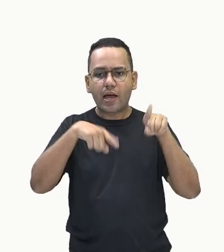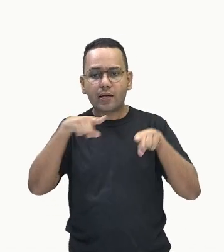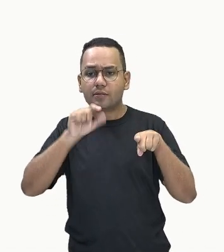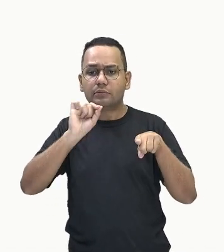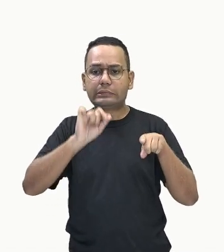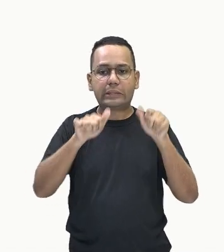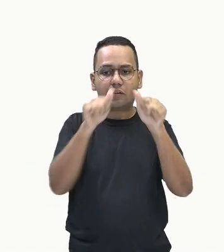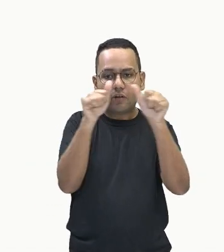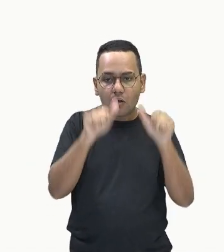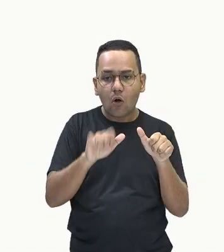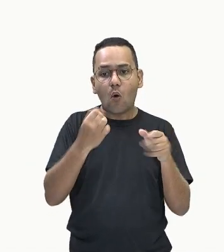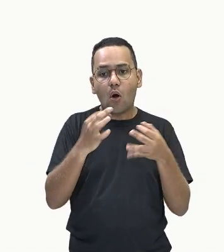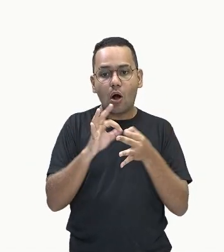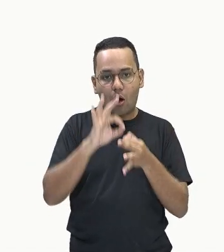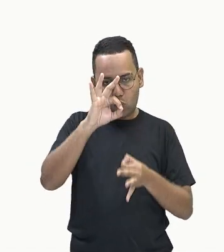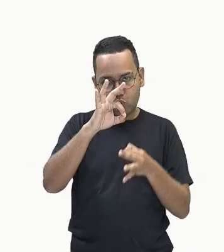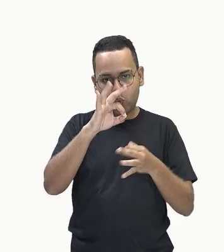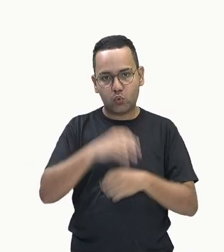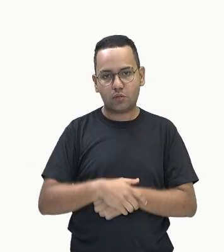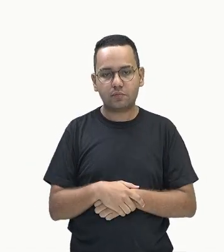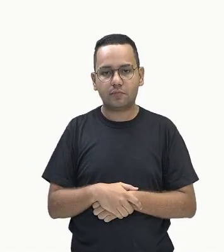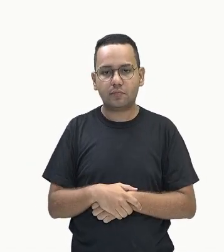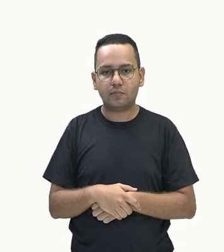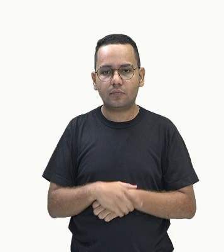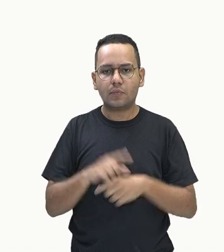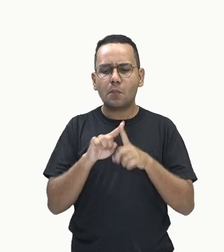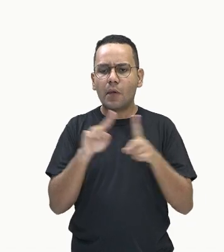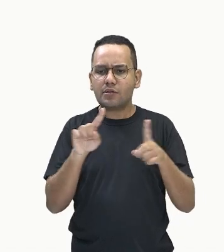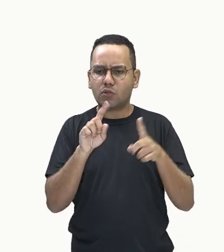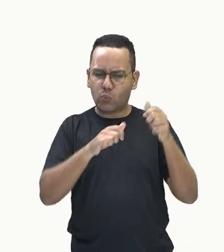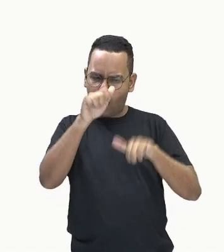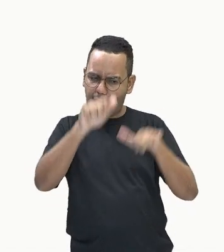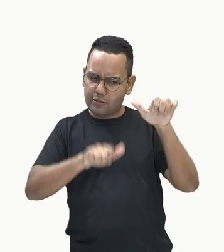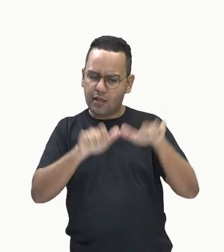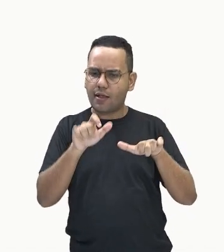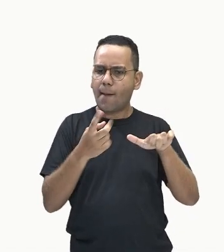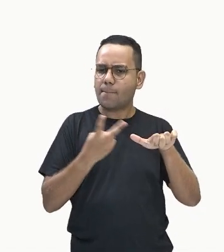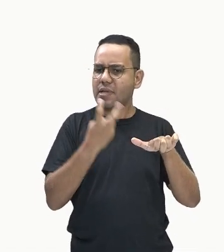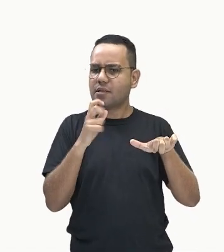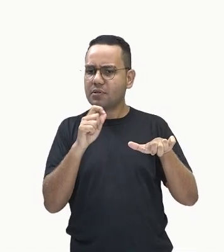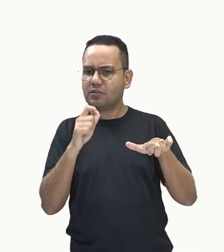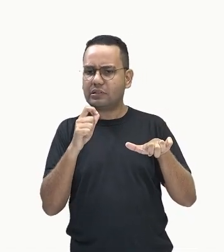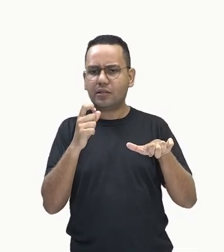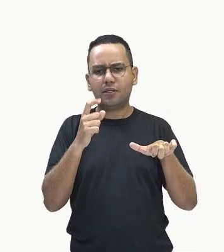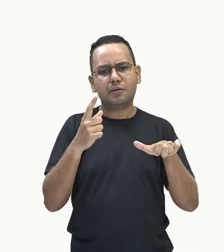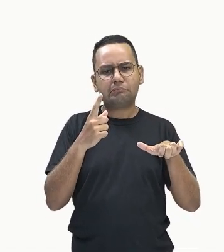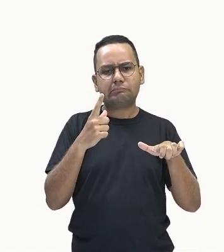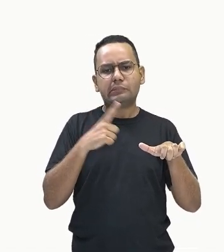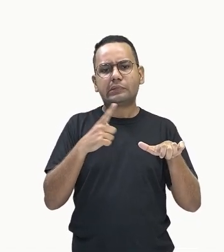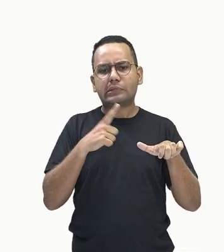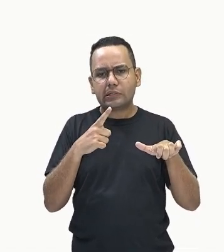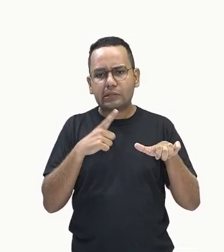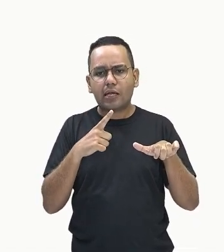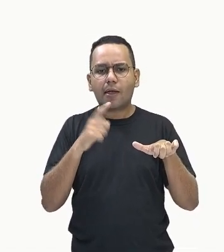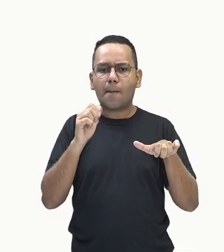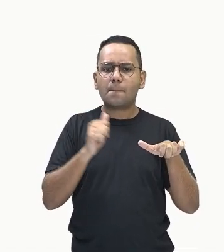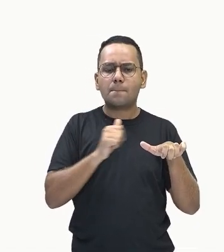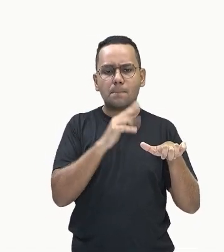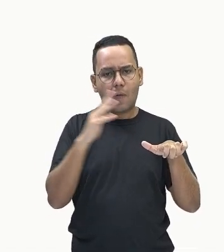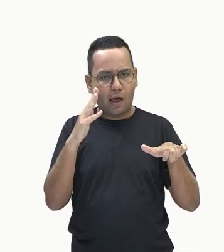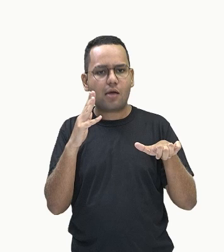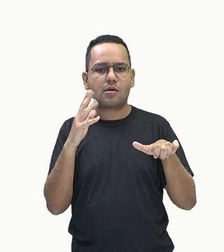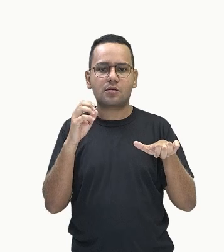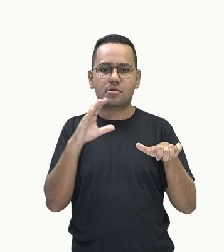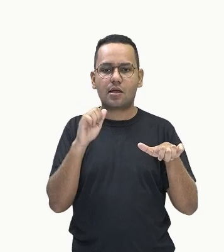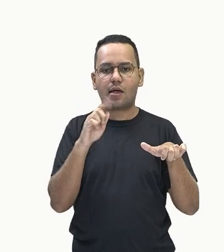altura, sob análise, né, temos a impressão de ser um tecido com mais de uma camada de células. Isso, sob análise, como está no texto,